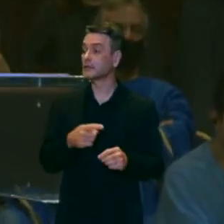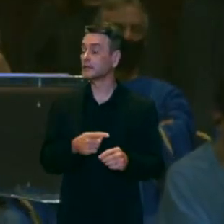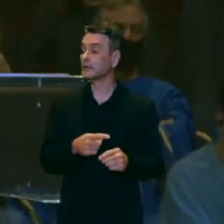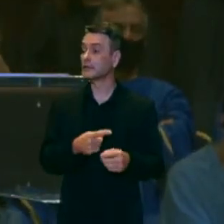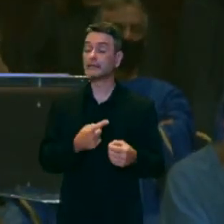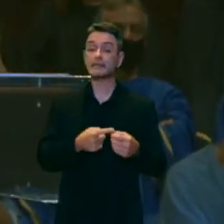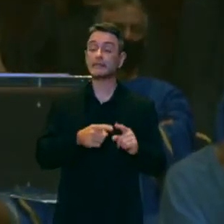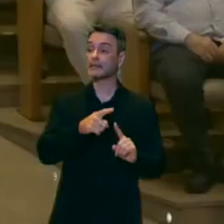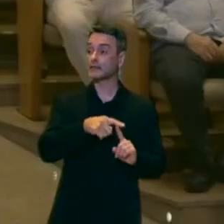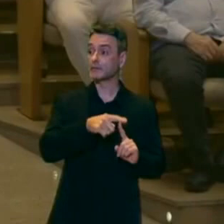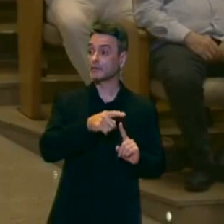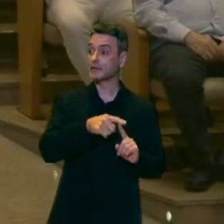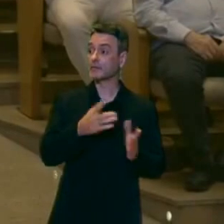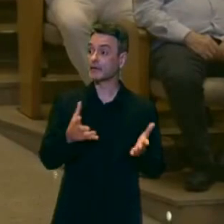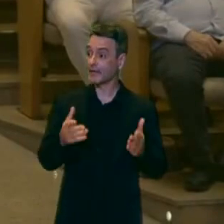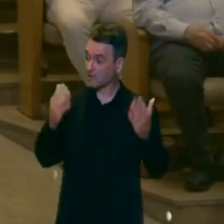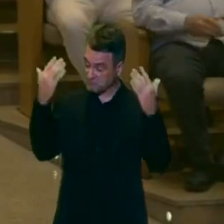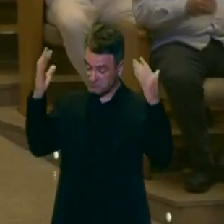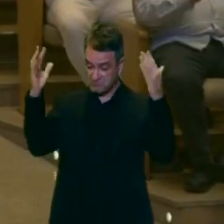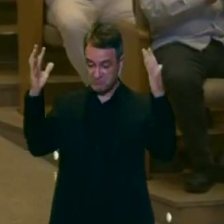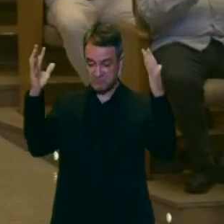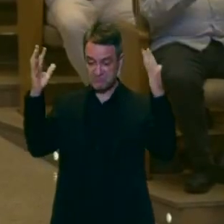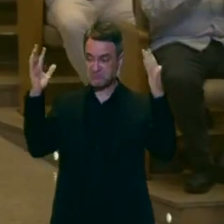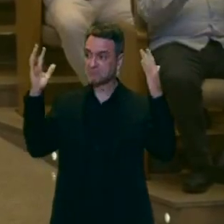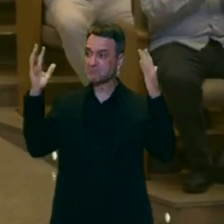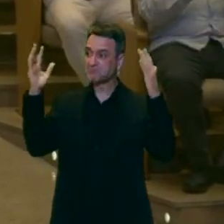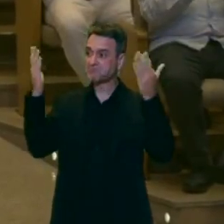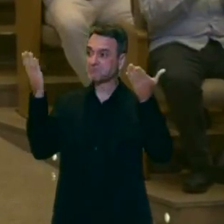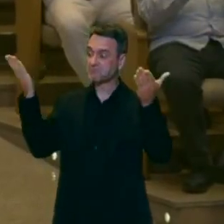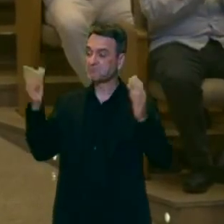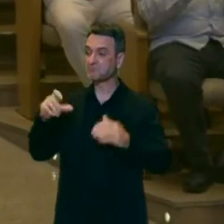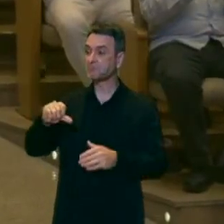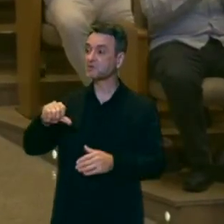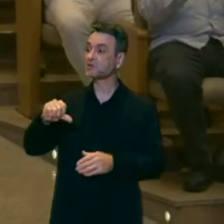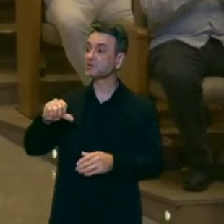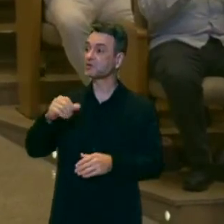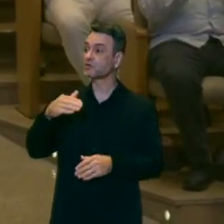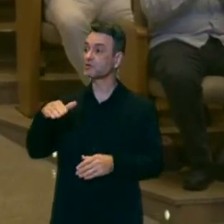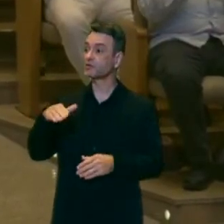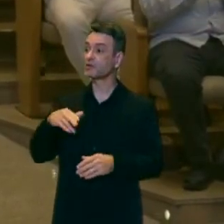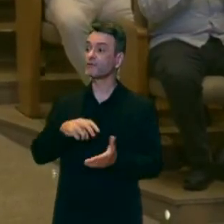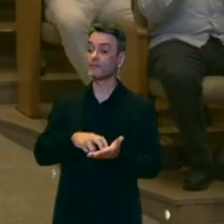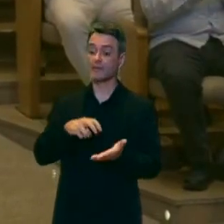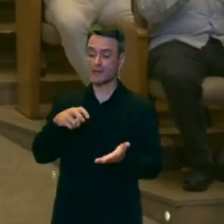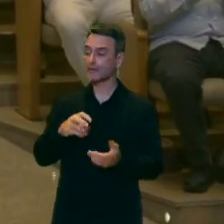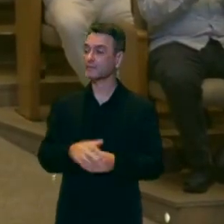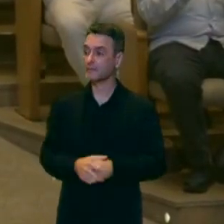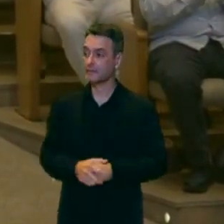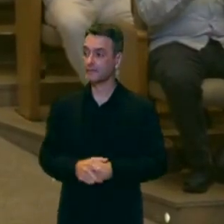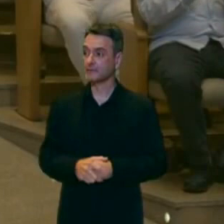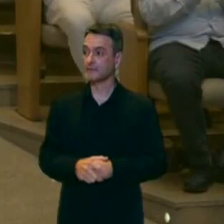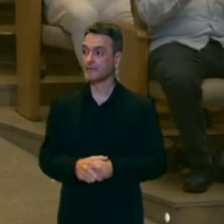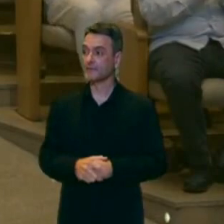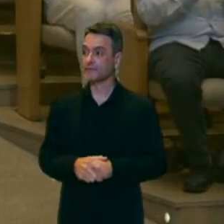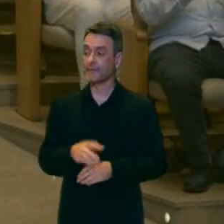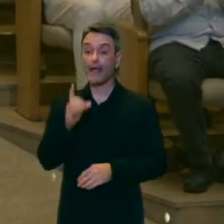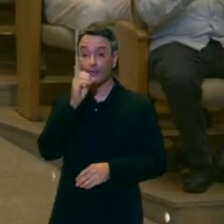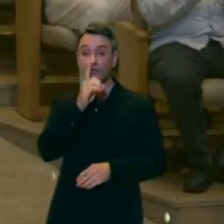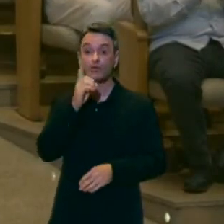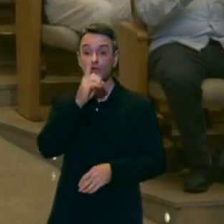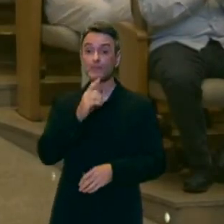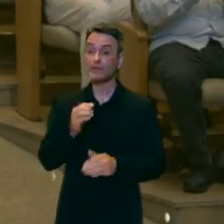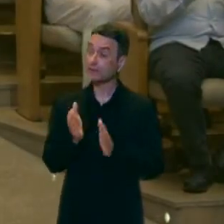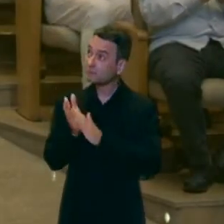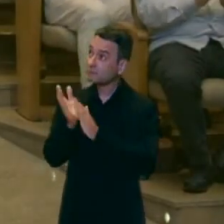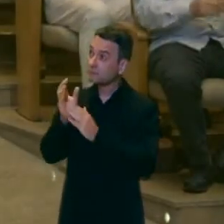Tamandaré, né? Vamos estar lá de manhã, não é? Às 9h30 da manhã, é isso? Está ficando lindo lá, louvado